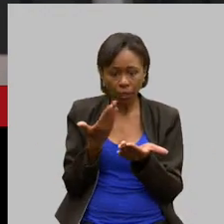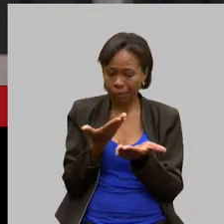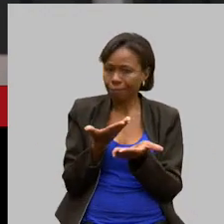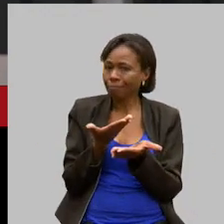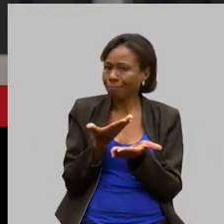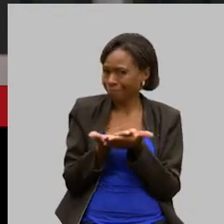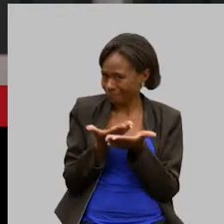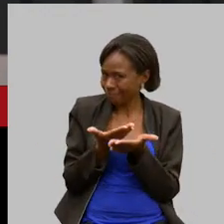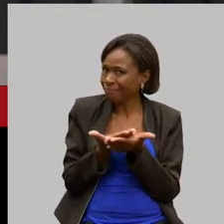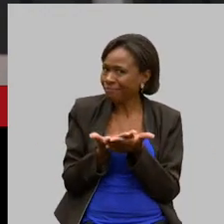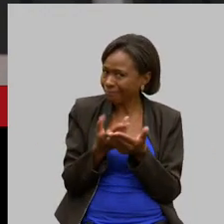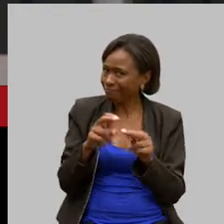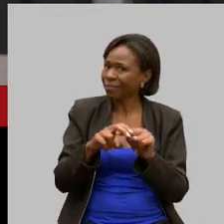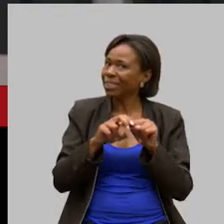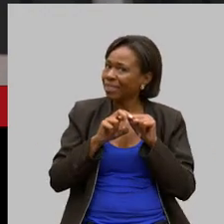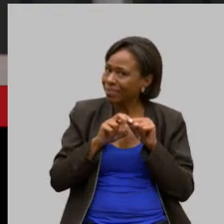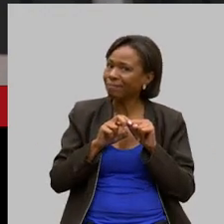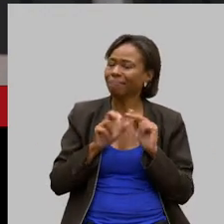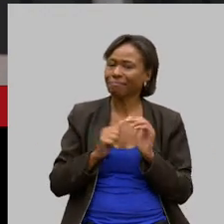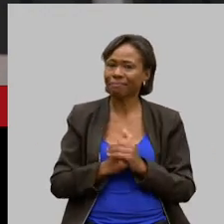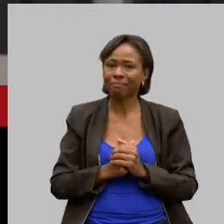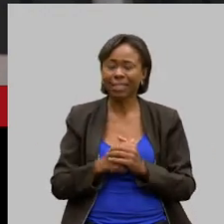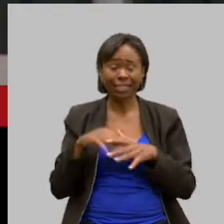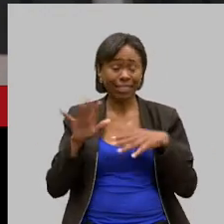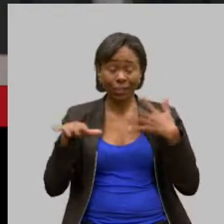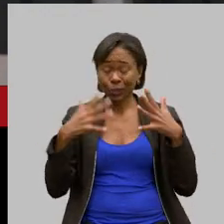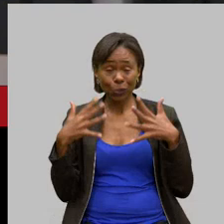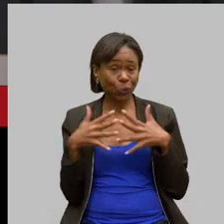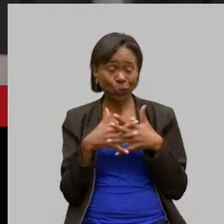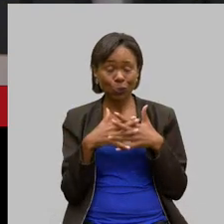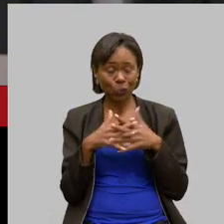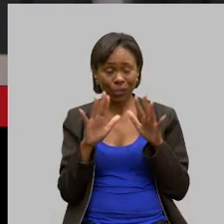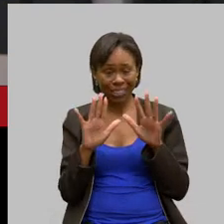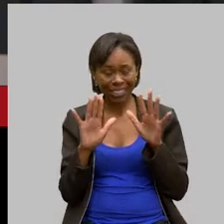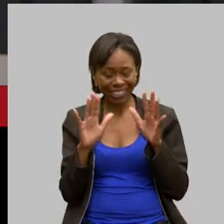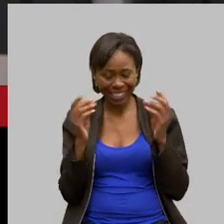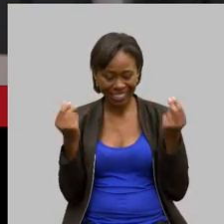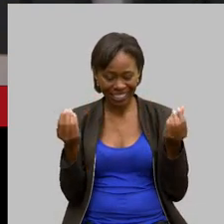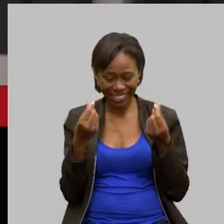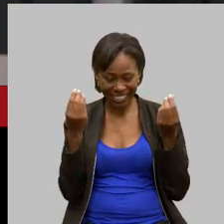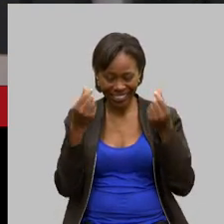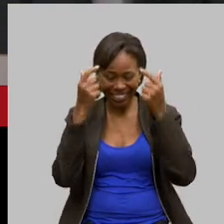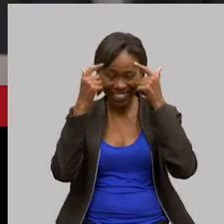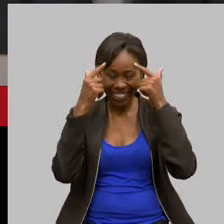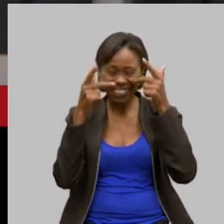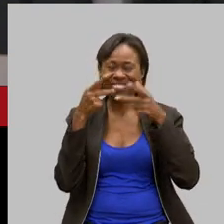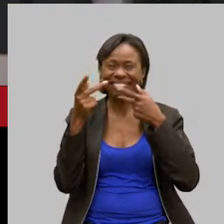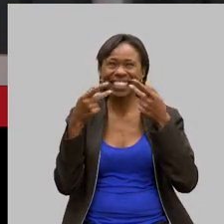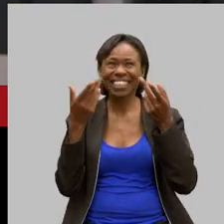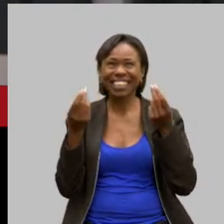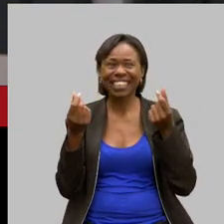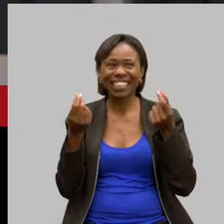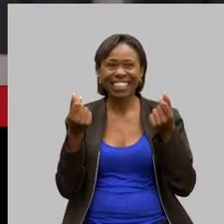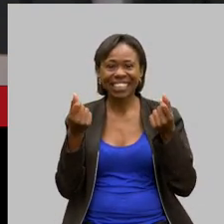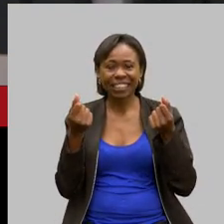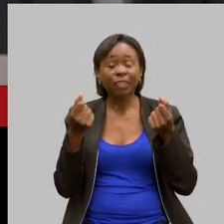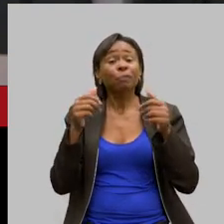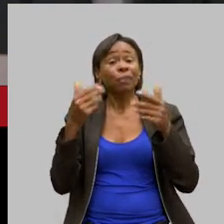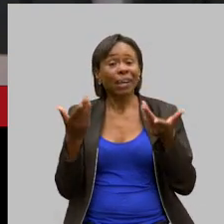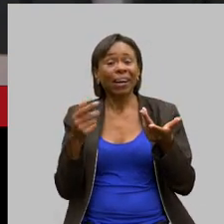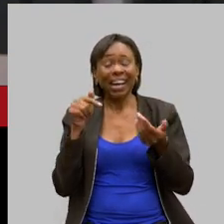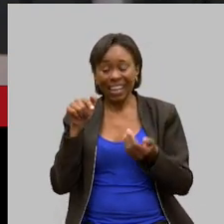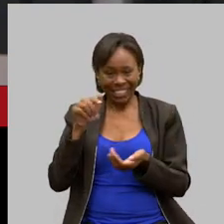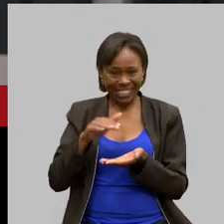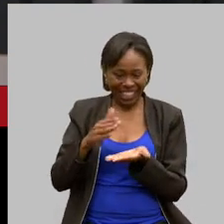né aí eu vou me perdendo aqui o que que eu quero falar essa essa obra eu